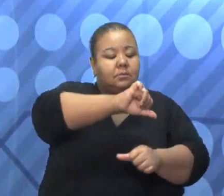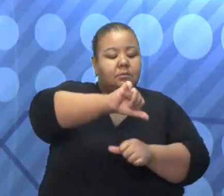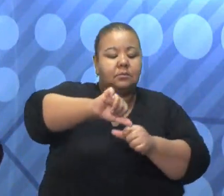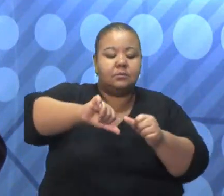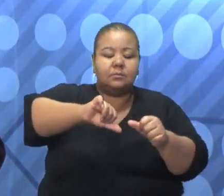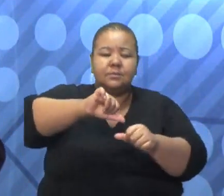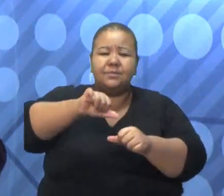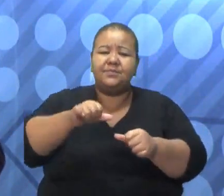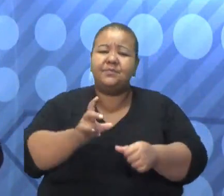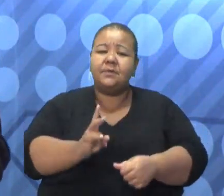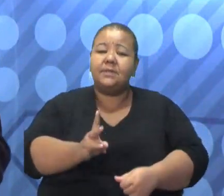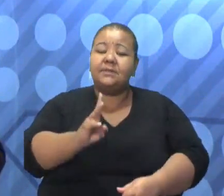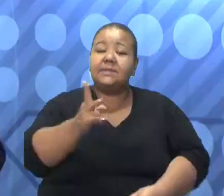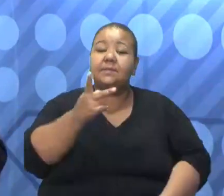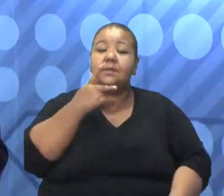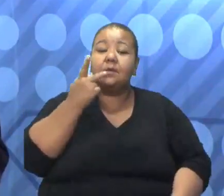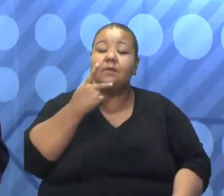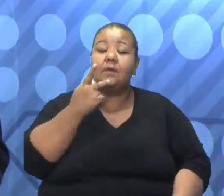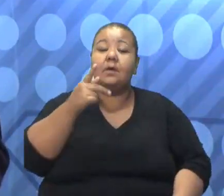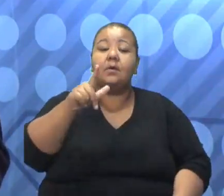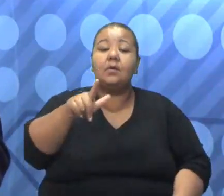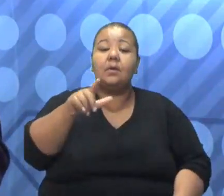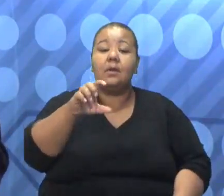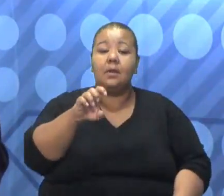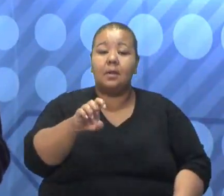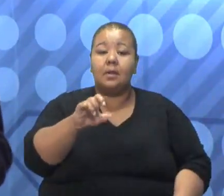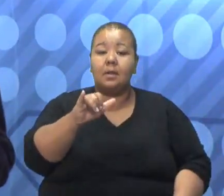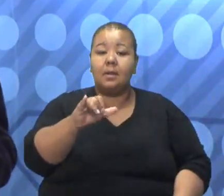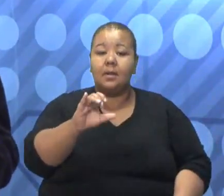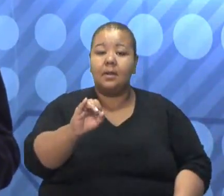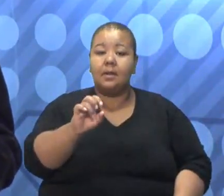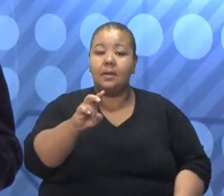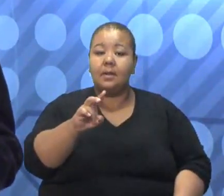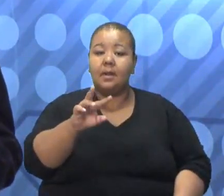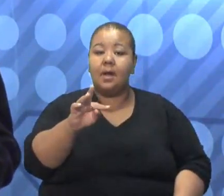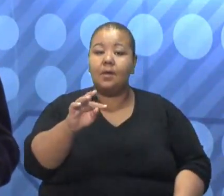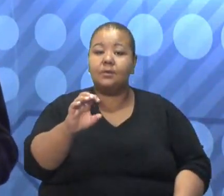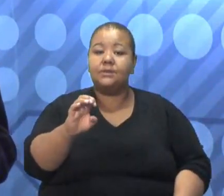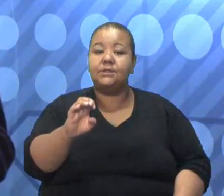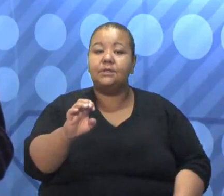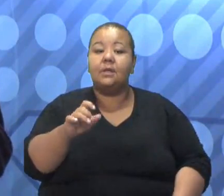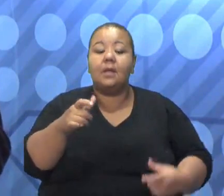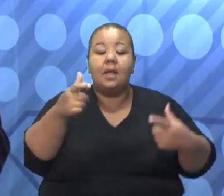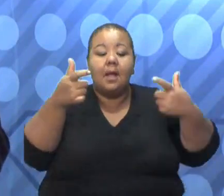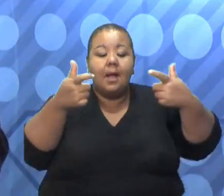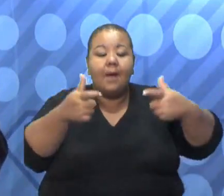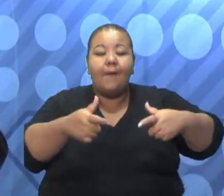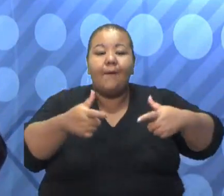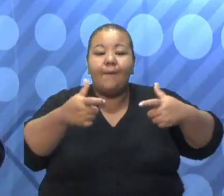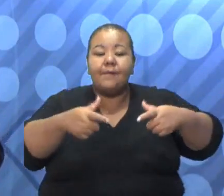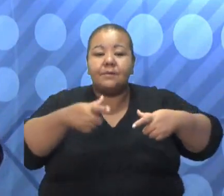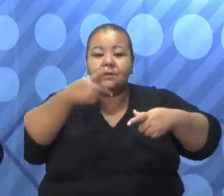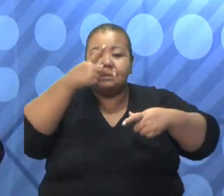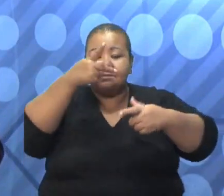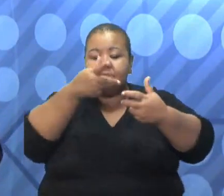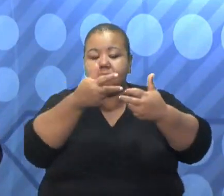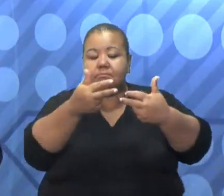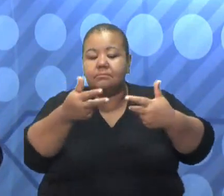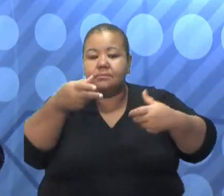falo layout, eu vou pensando em disposição das coisas. Então, como os equipamentos vão estar alocados dentro